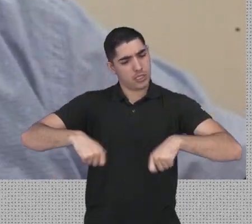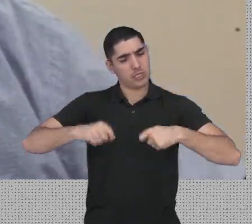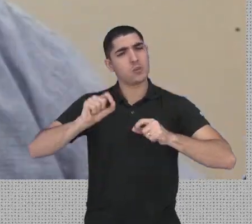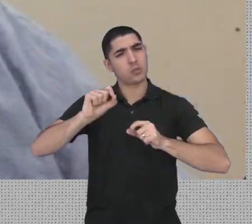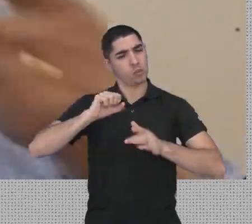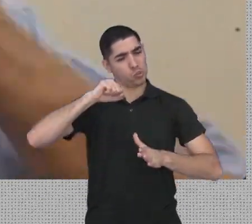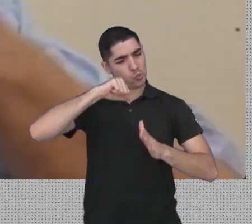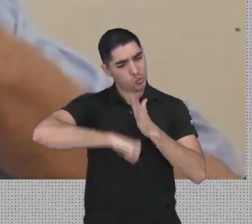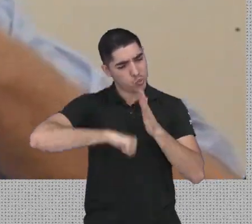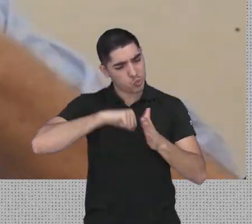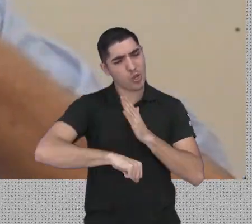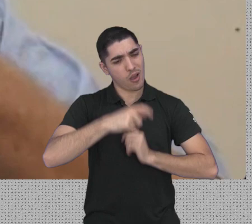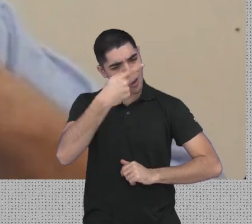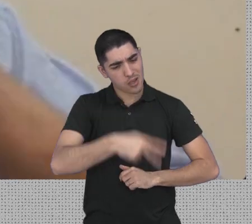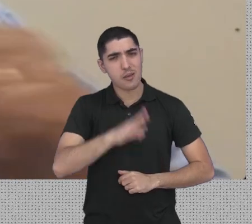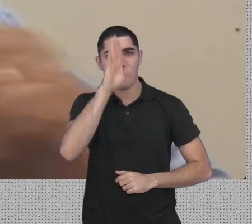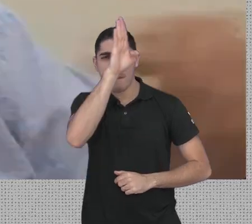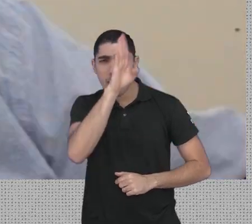muito